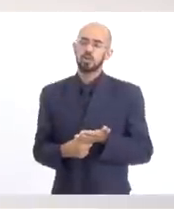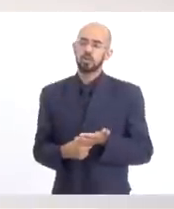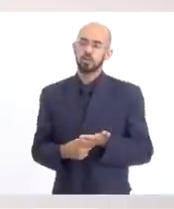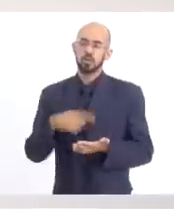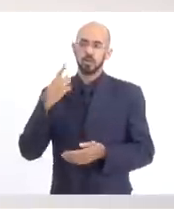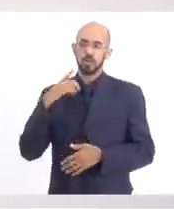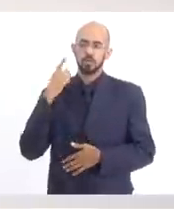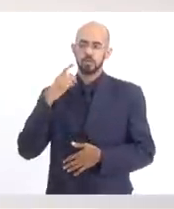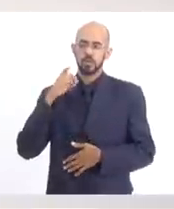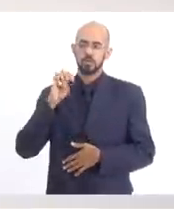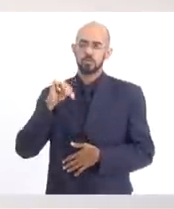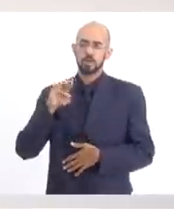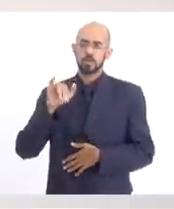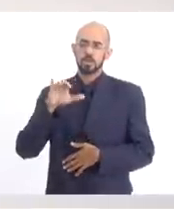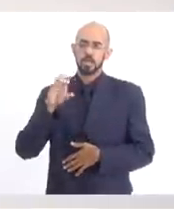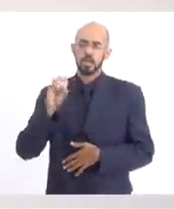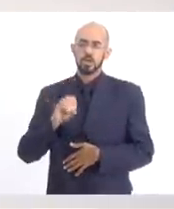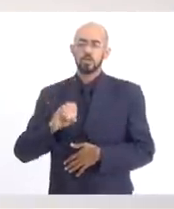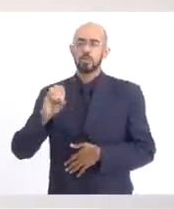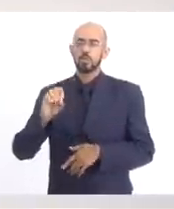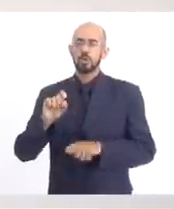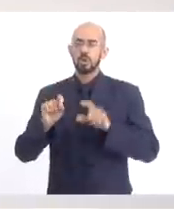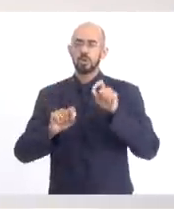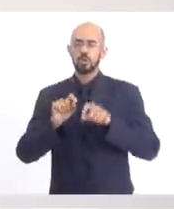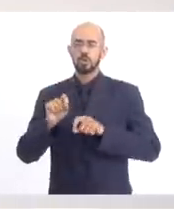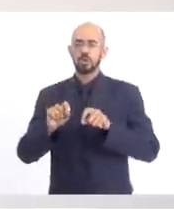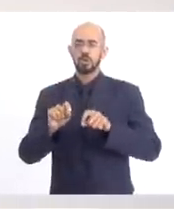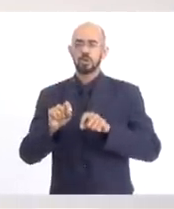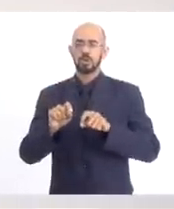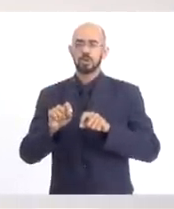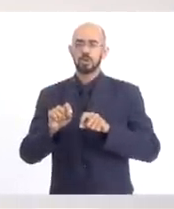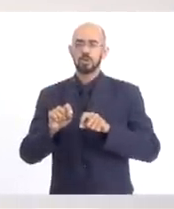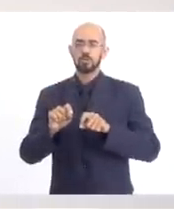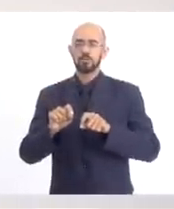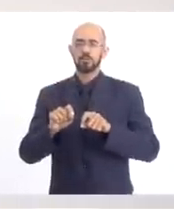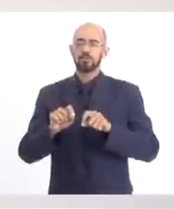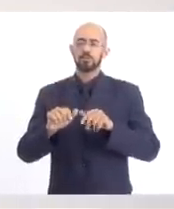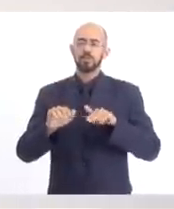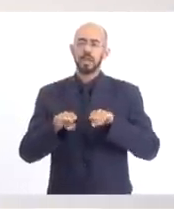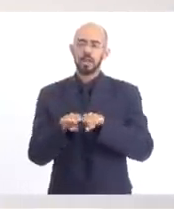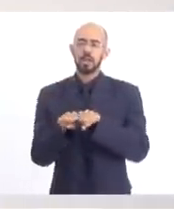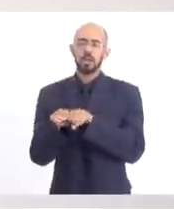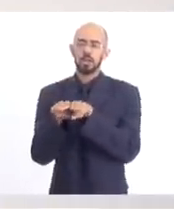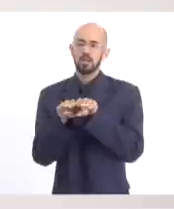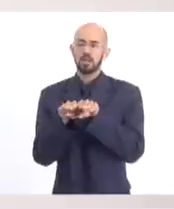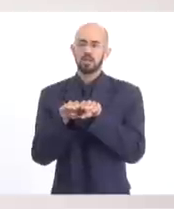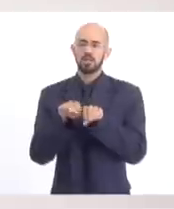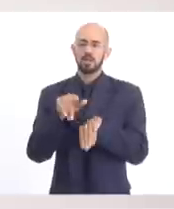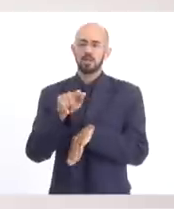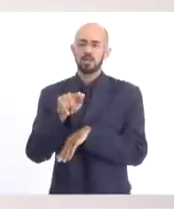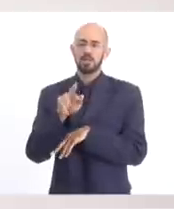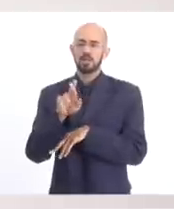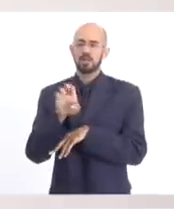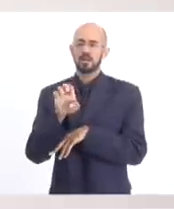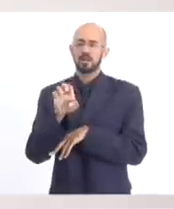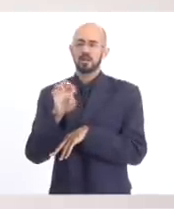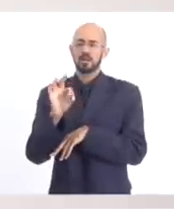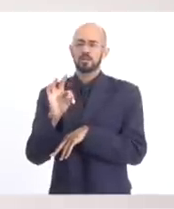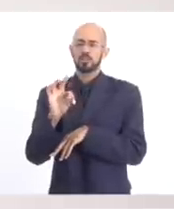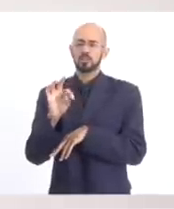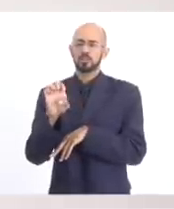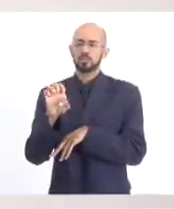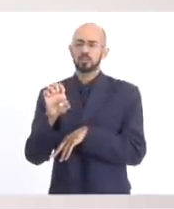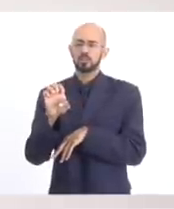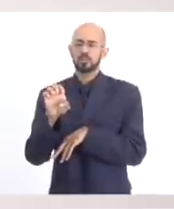um debate, deputados, é a questão da equiparação da Gretchen. Hoje, a realidade, nós fizemos